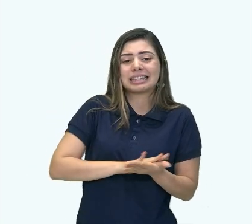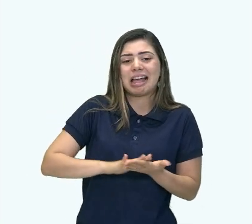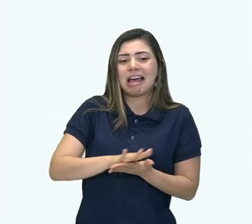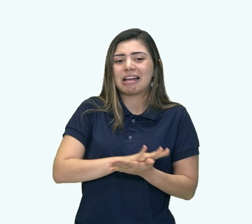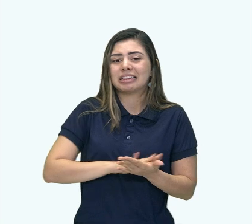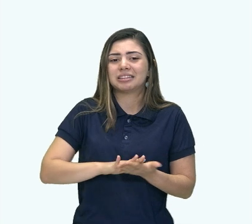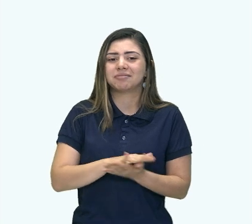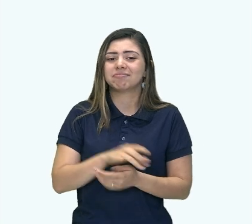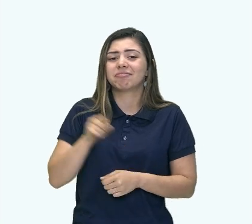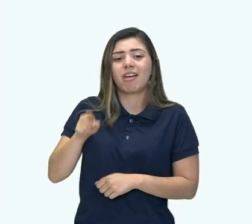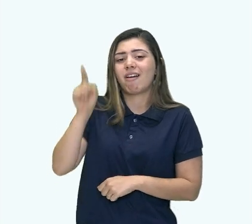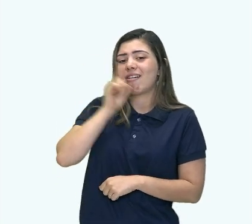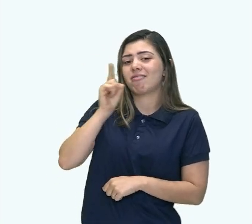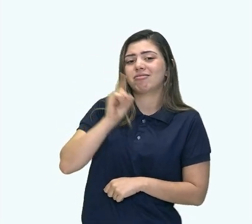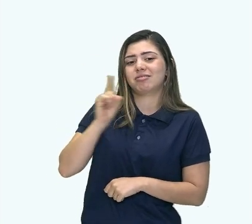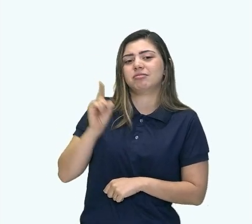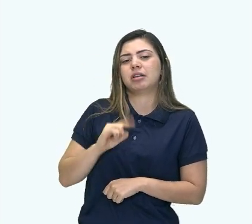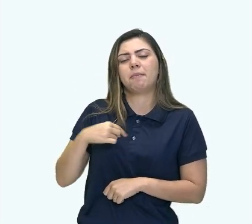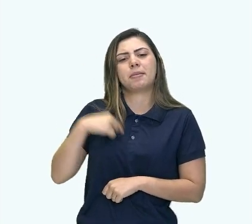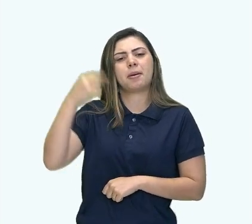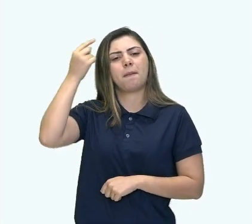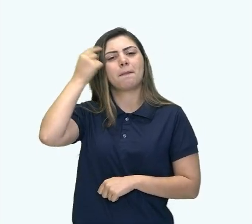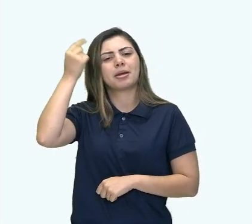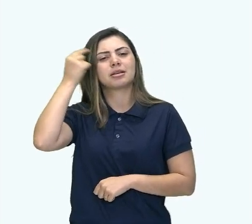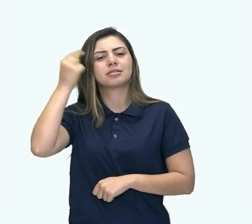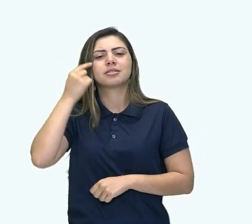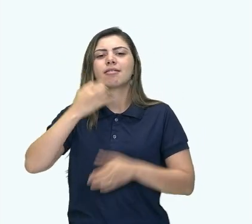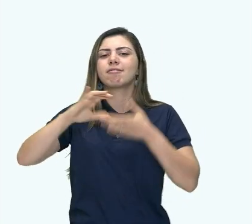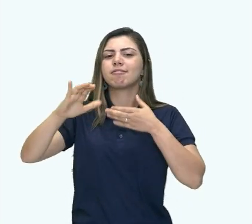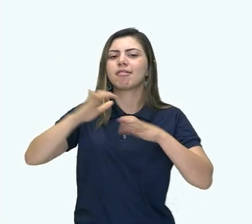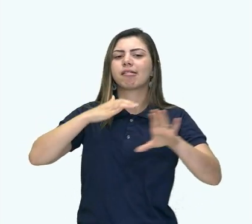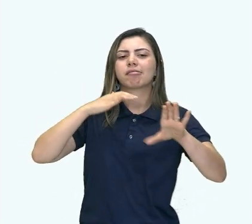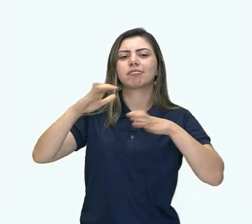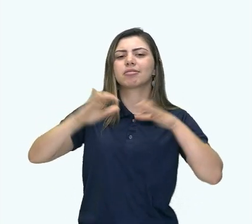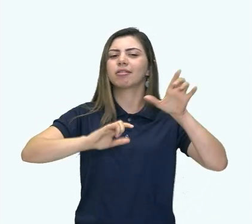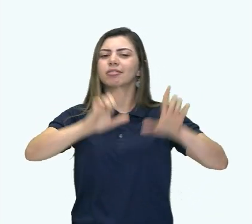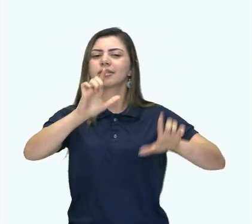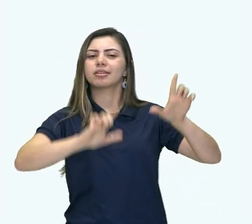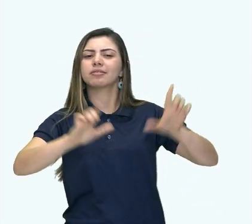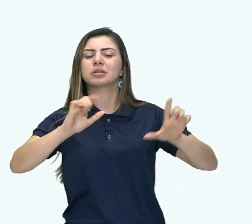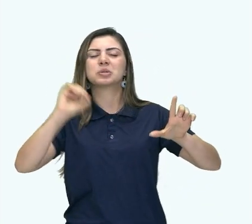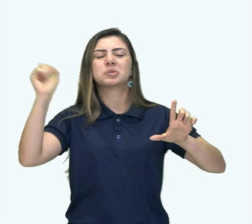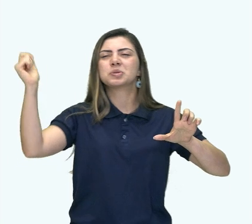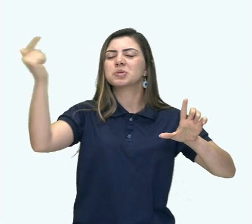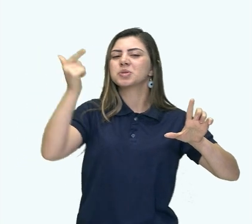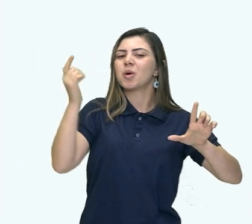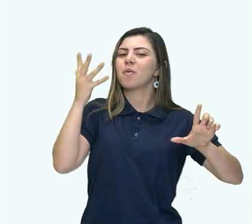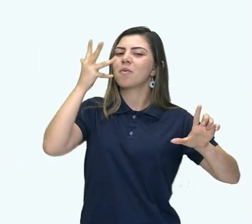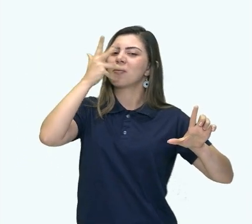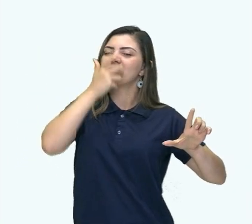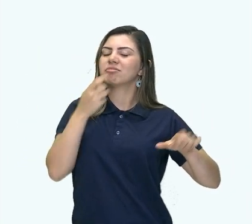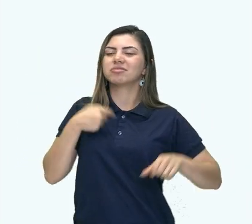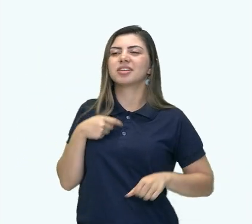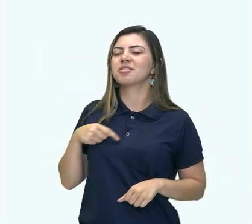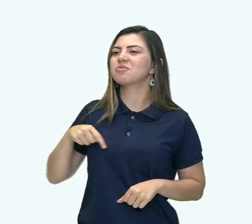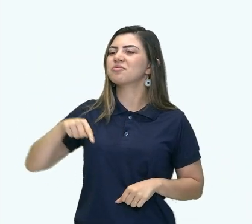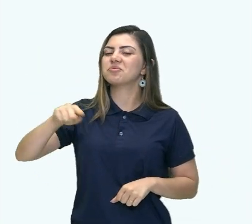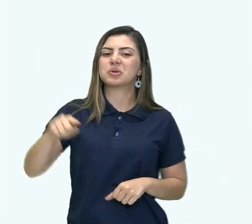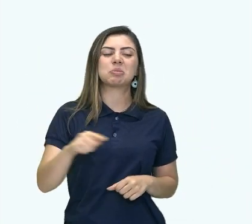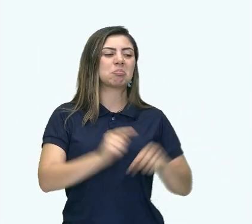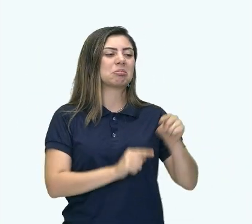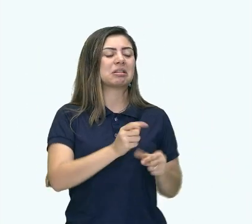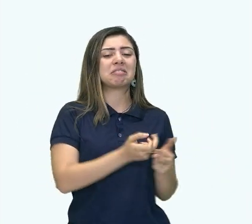nem sabe. Até pensei em cantar na televisão. O sol é tão bonito. Eu vou sem lenço, sem